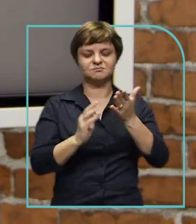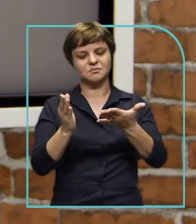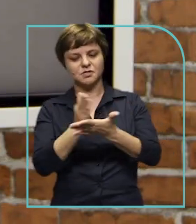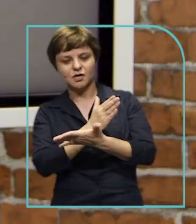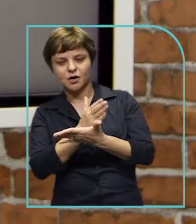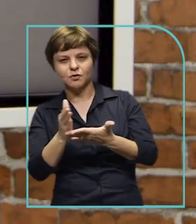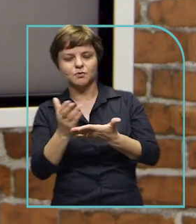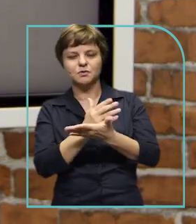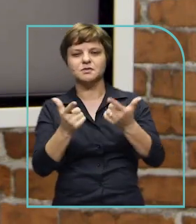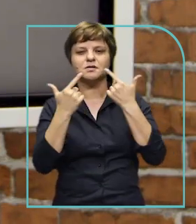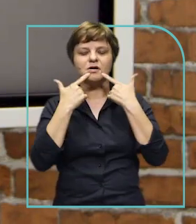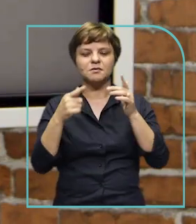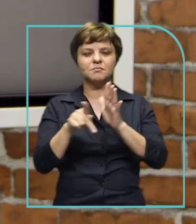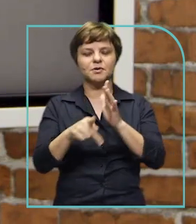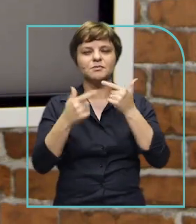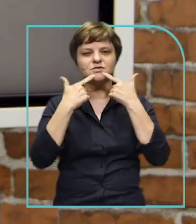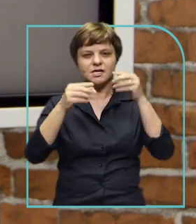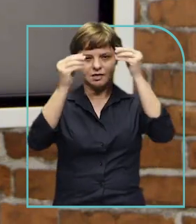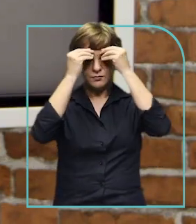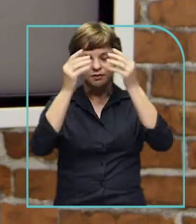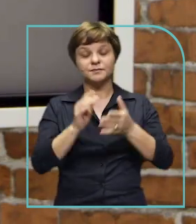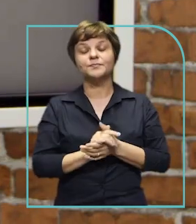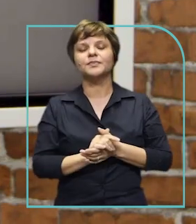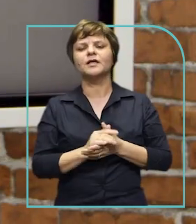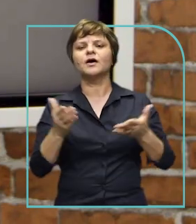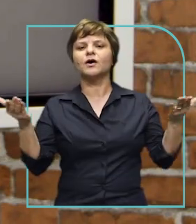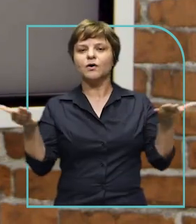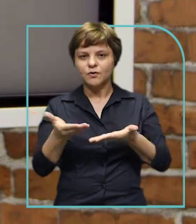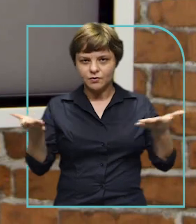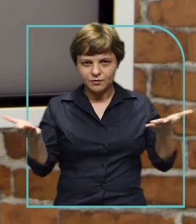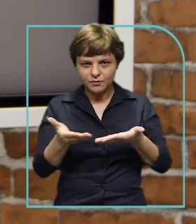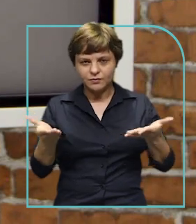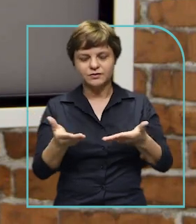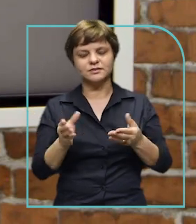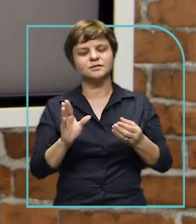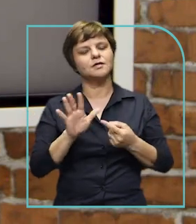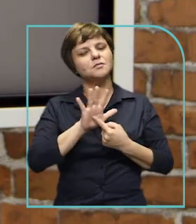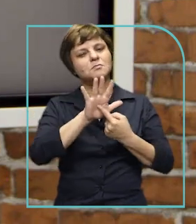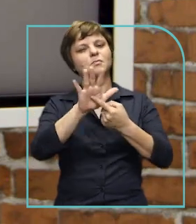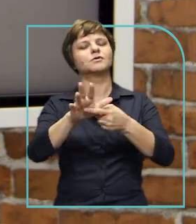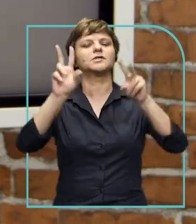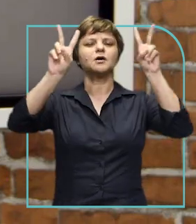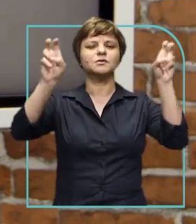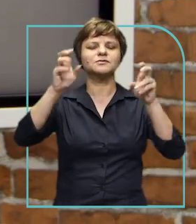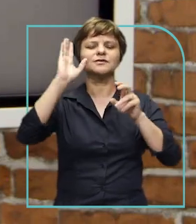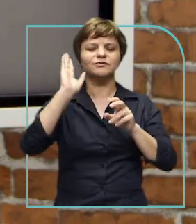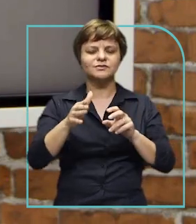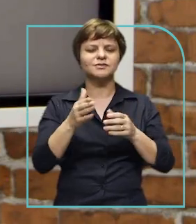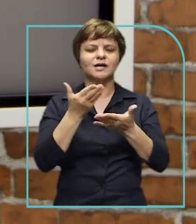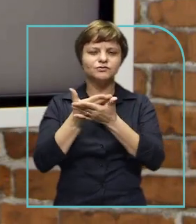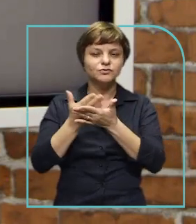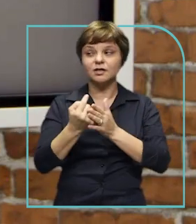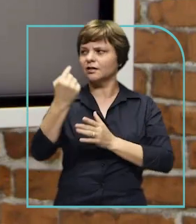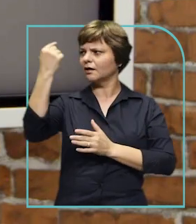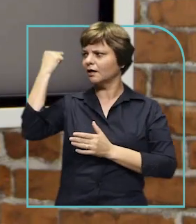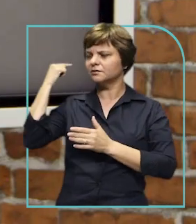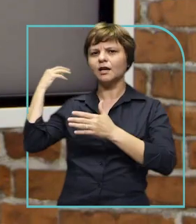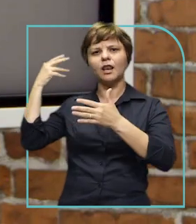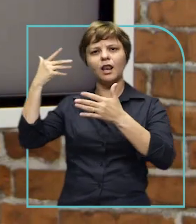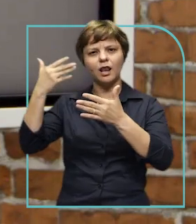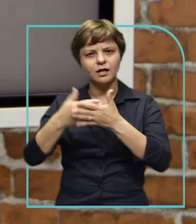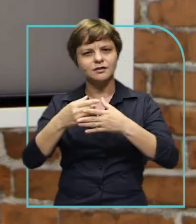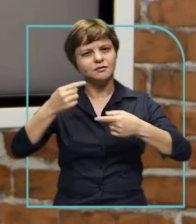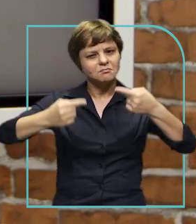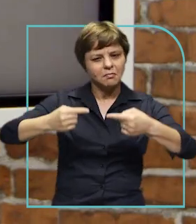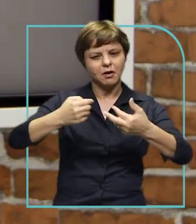coisas também em linguagem. Hoje eu estou trazendo para vocês um assunto que eu já trabalhei um pouquinho lá, que são conflitos,